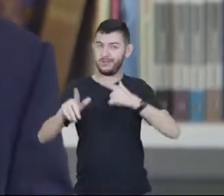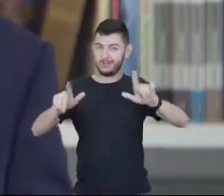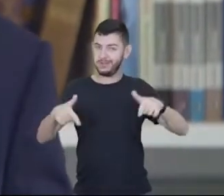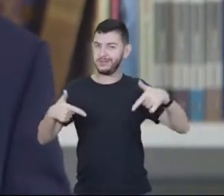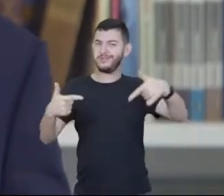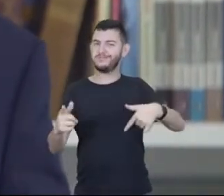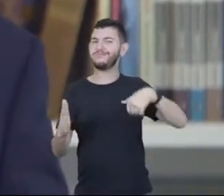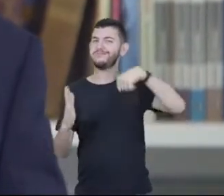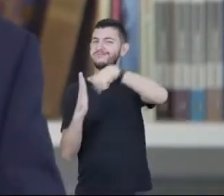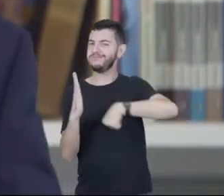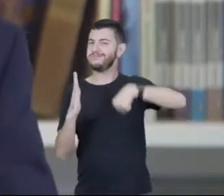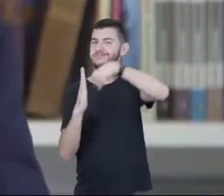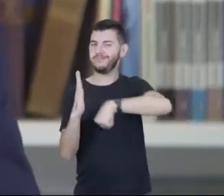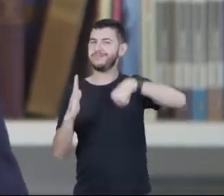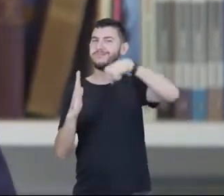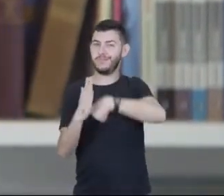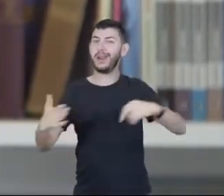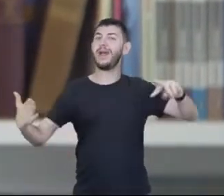Prometemos